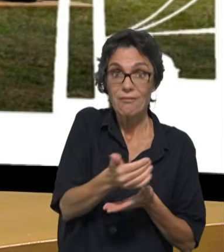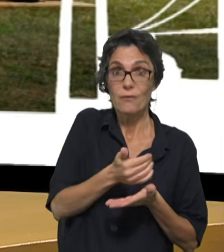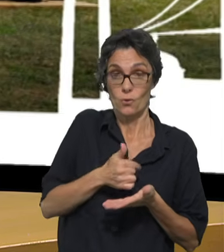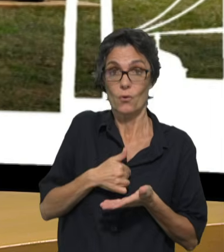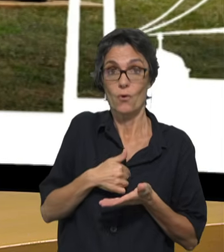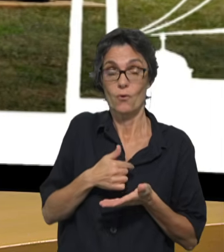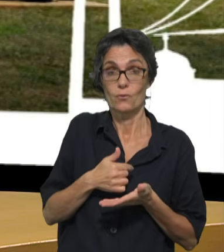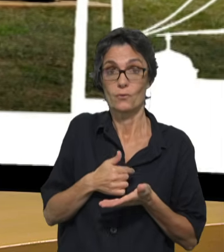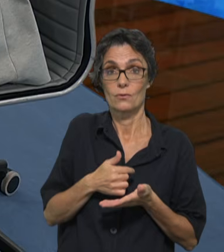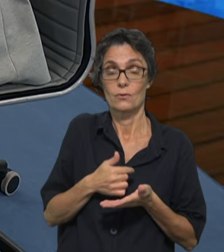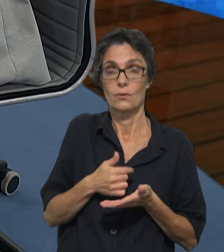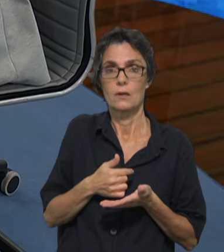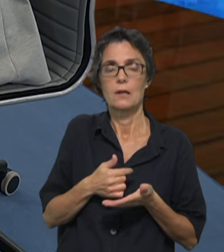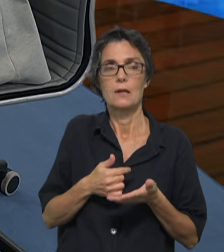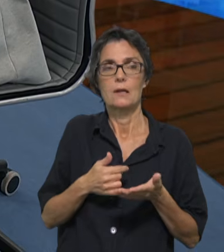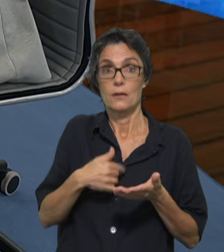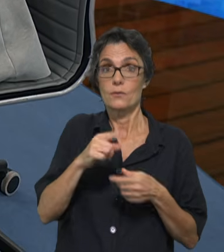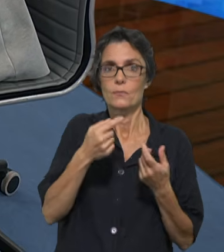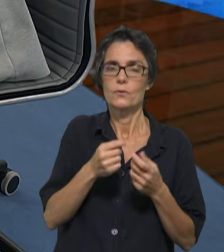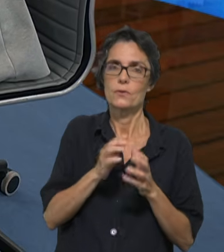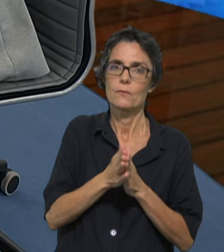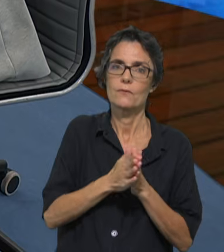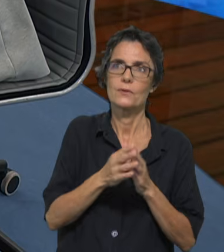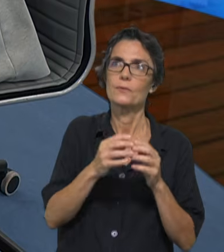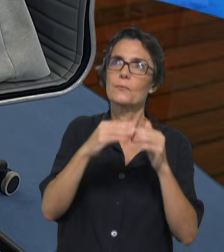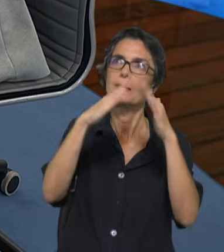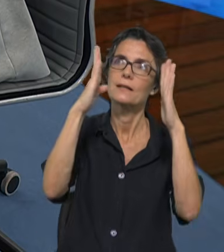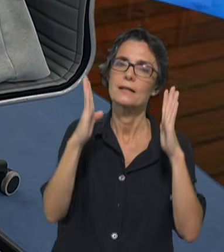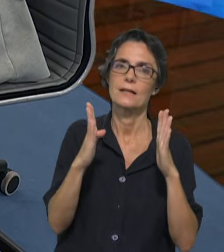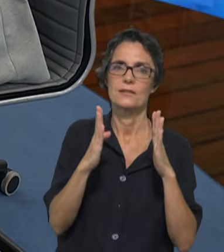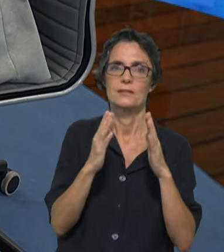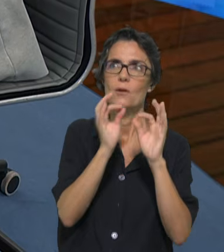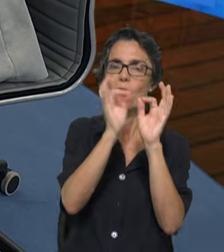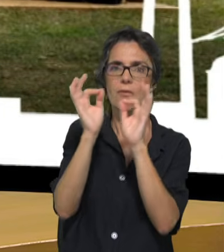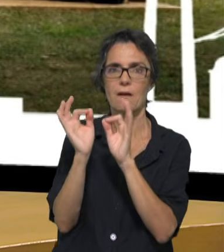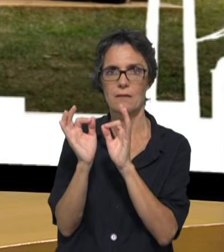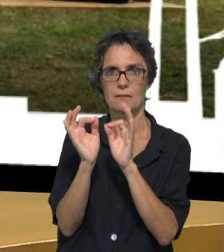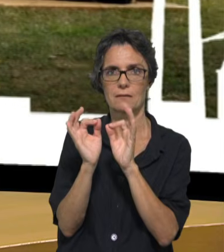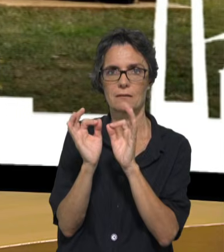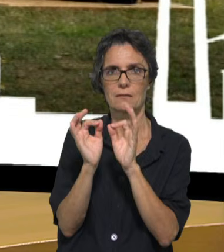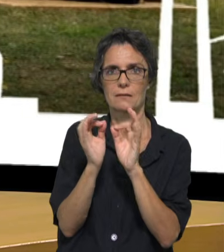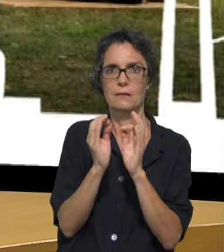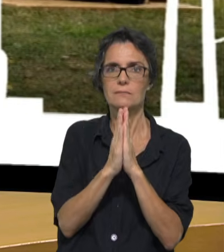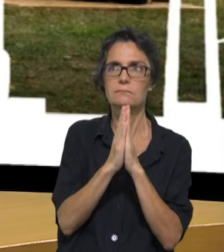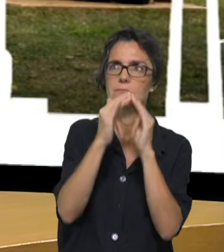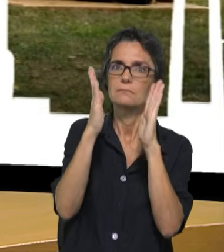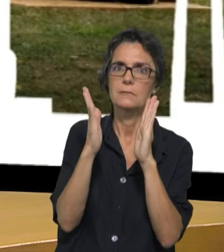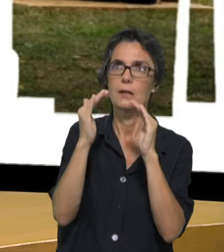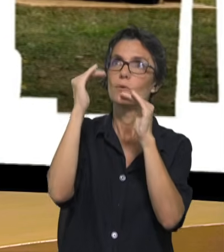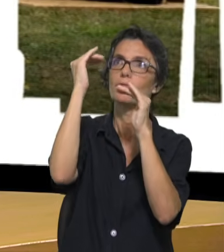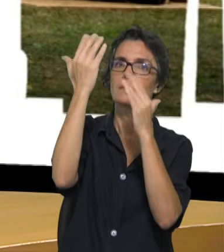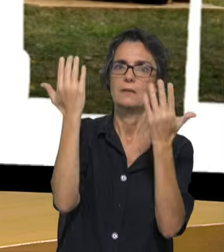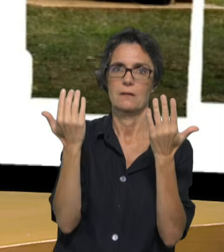Nós pagamos, e pagamos para quê? Para restaurar igrejas, para restaurar os telhados, para consolidar o